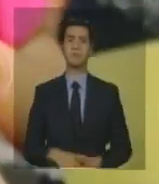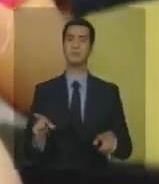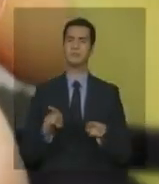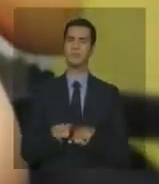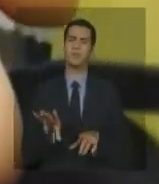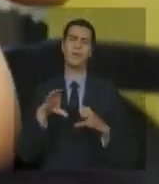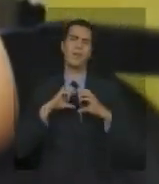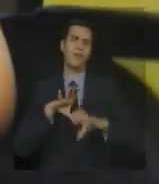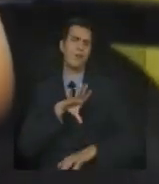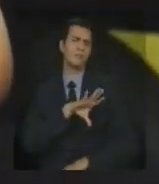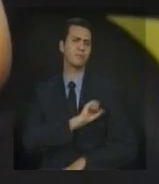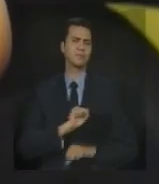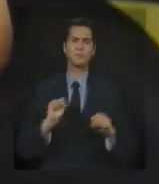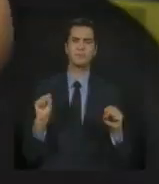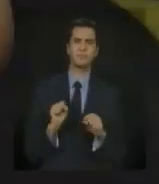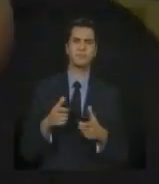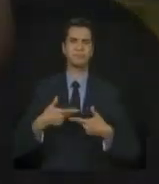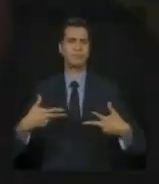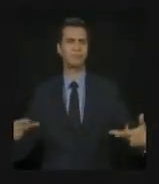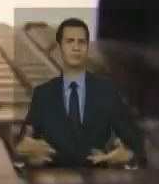românticas,